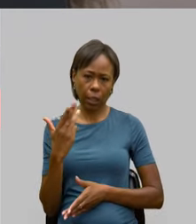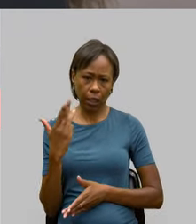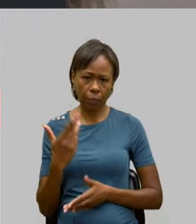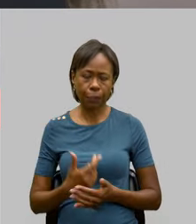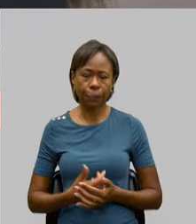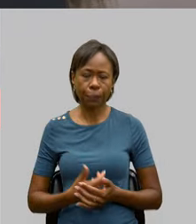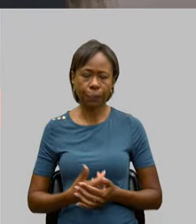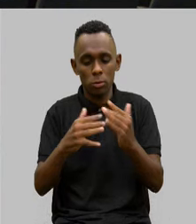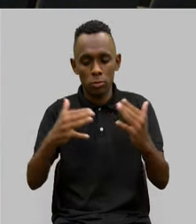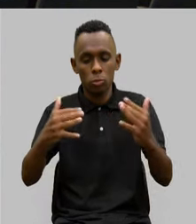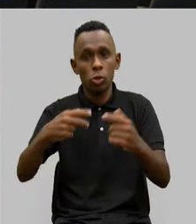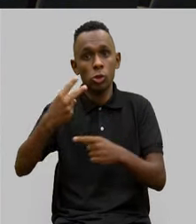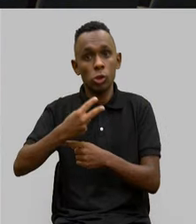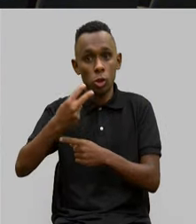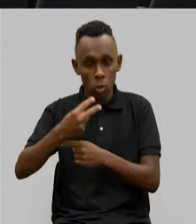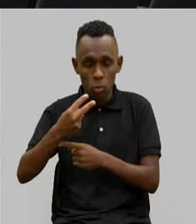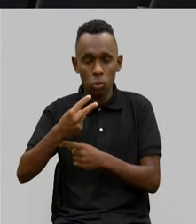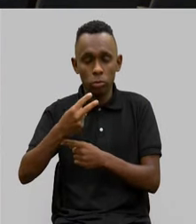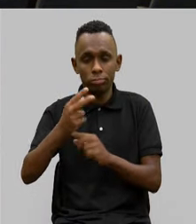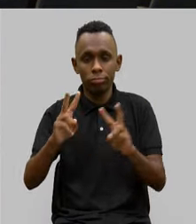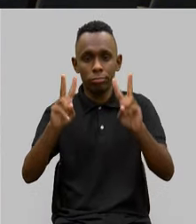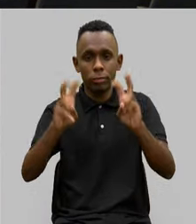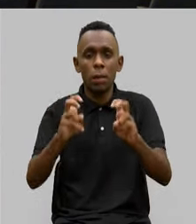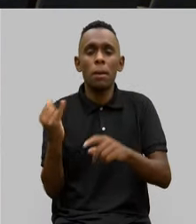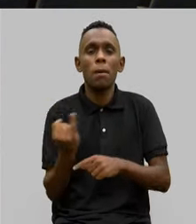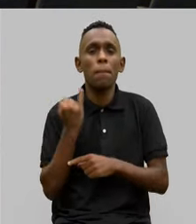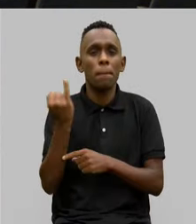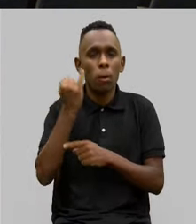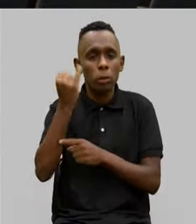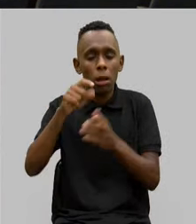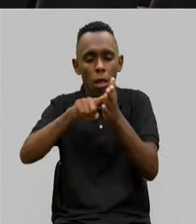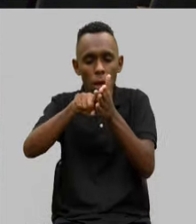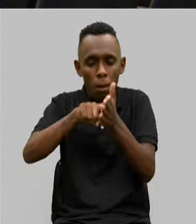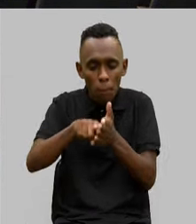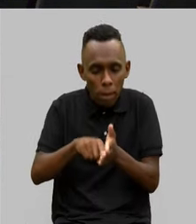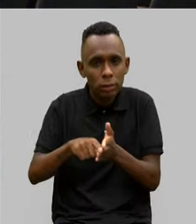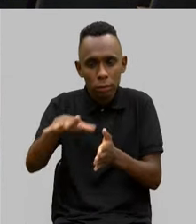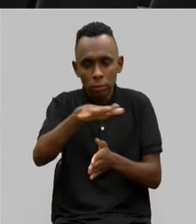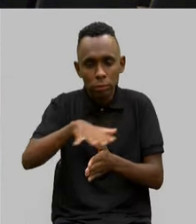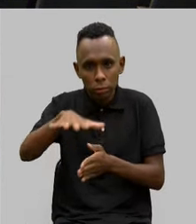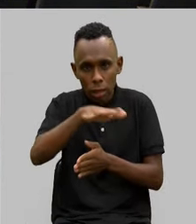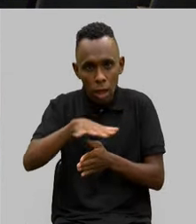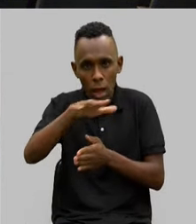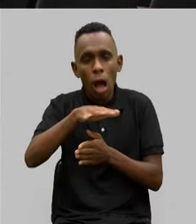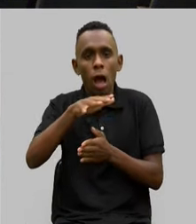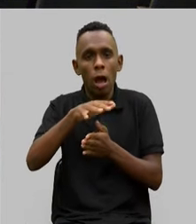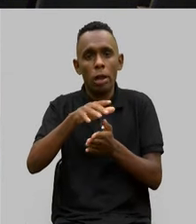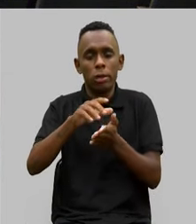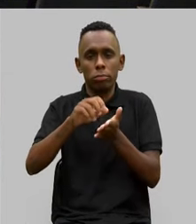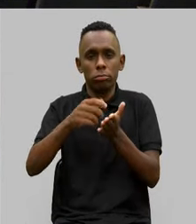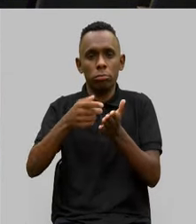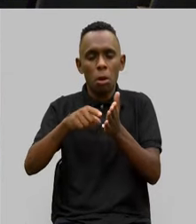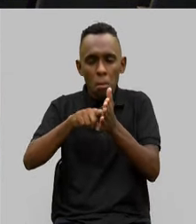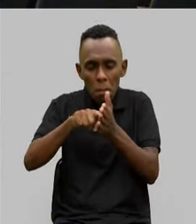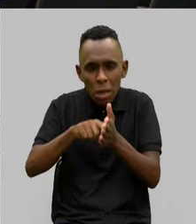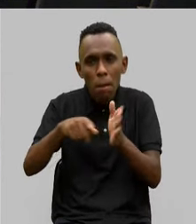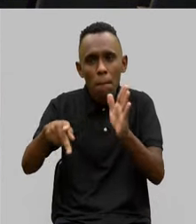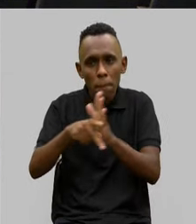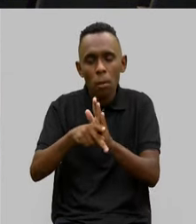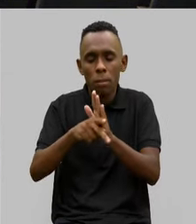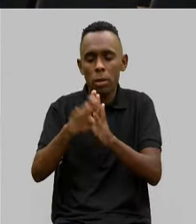medicinal trabalho sobre a importância das pesquisas acadêmicas sobre a Cannabis